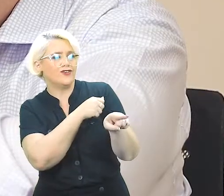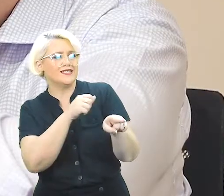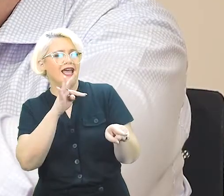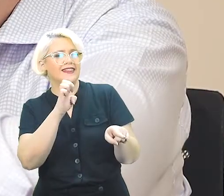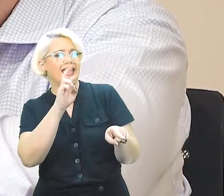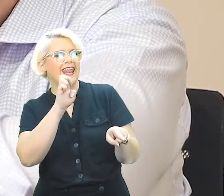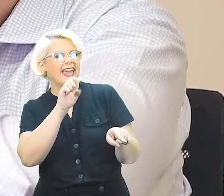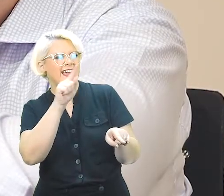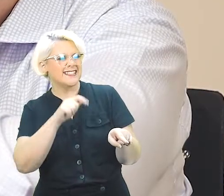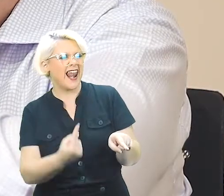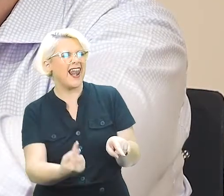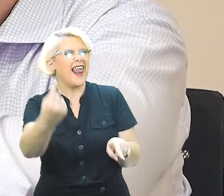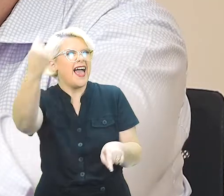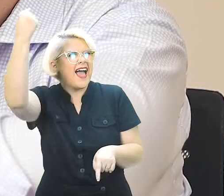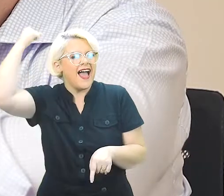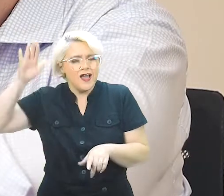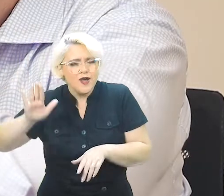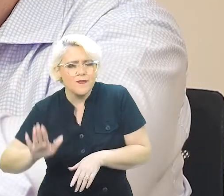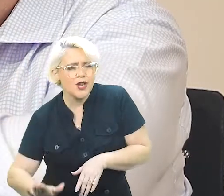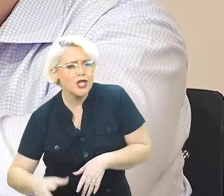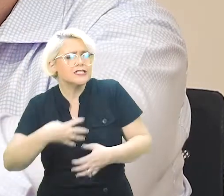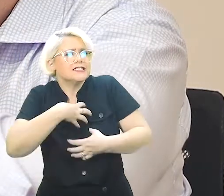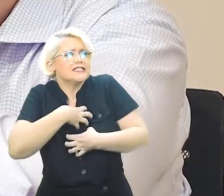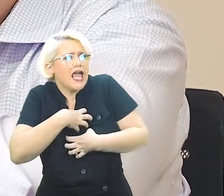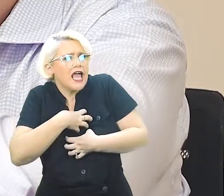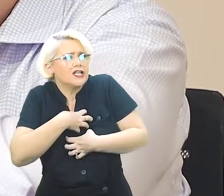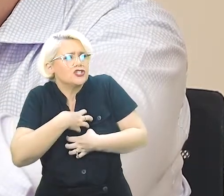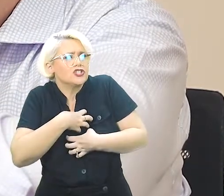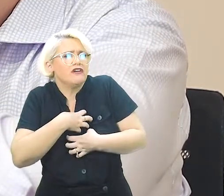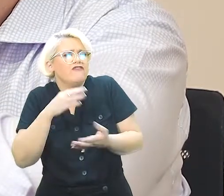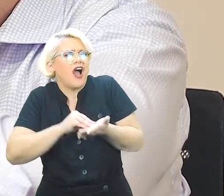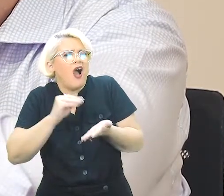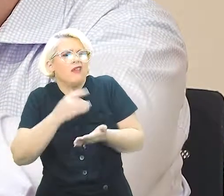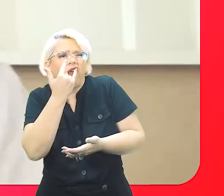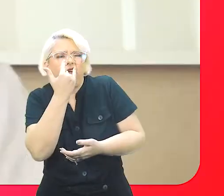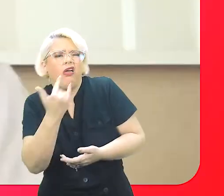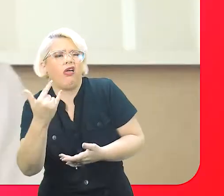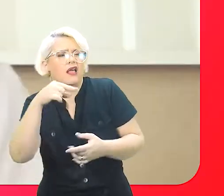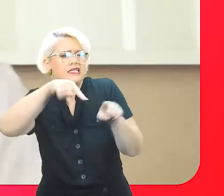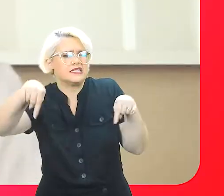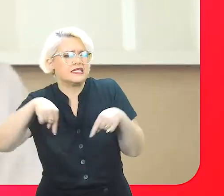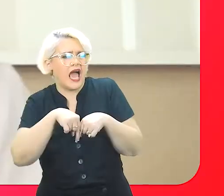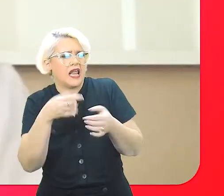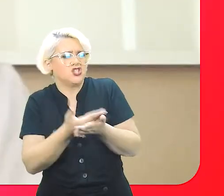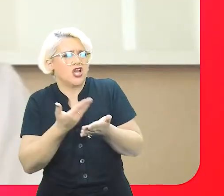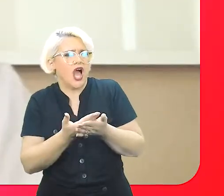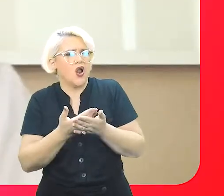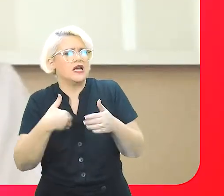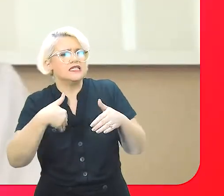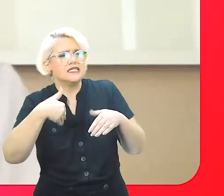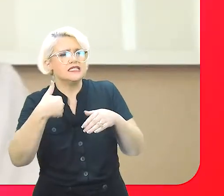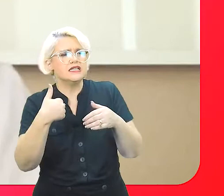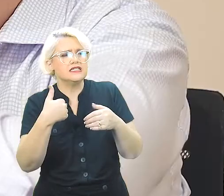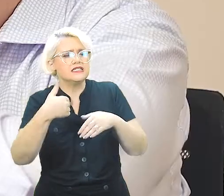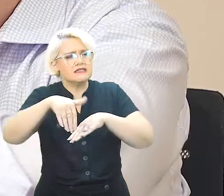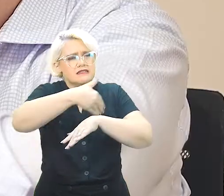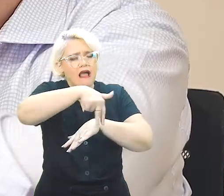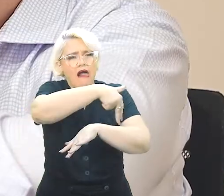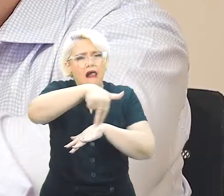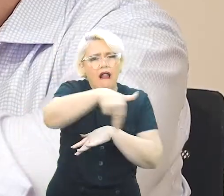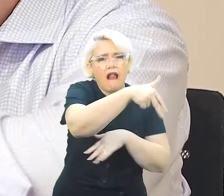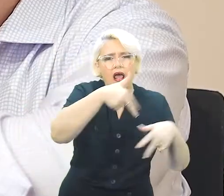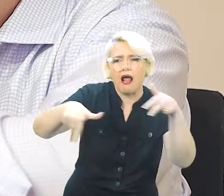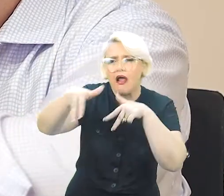Tereza, lá atrás, já não sentia assim tanta atração de ficar na sala de aula e ficava pelos corredores e dava